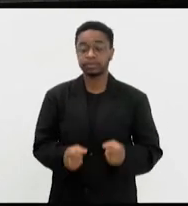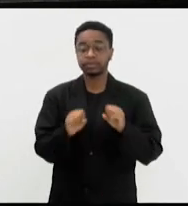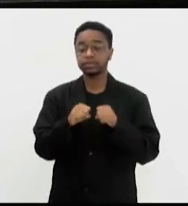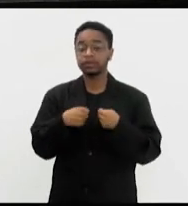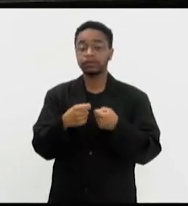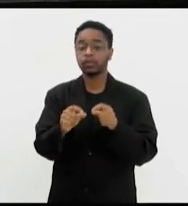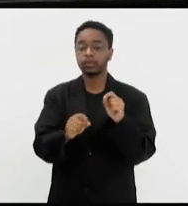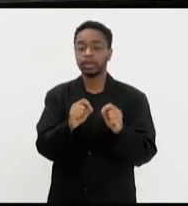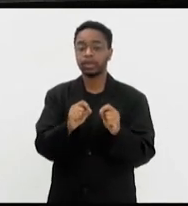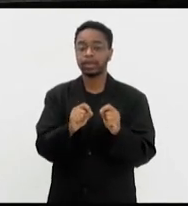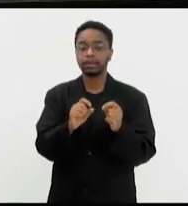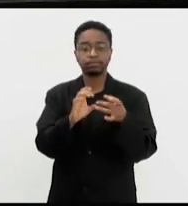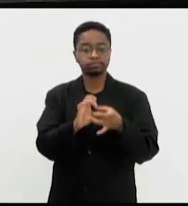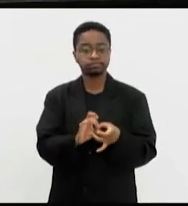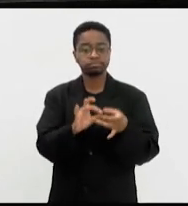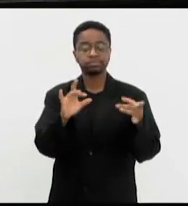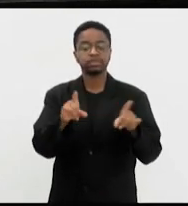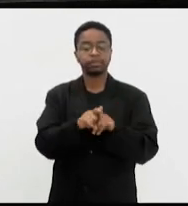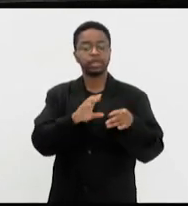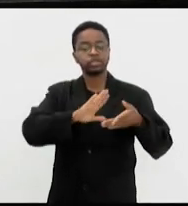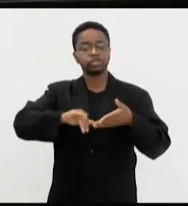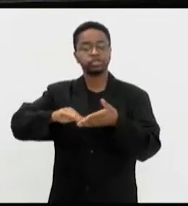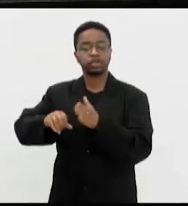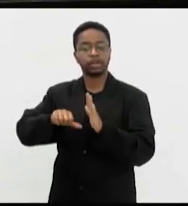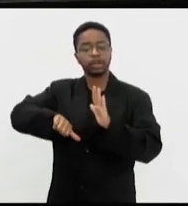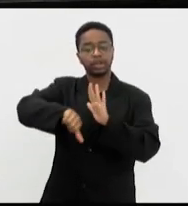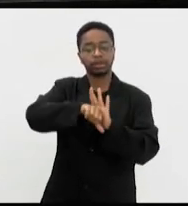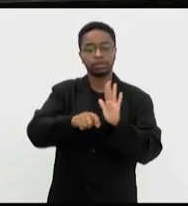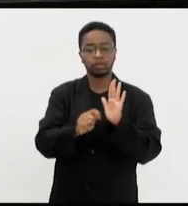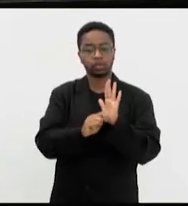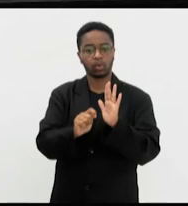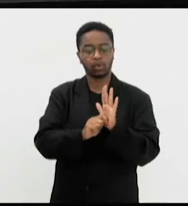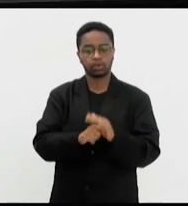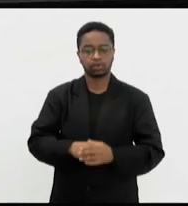a legalização e a descriminalização das